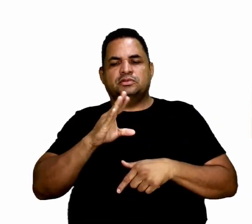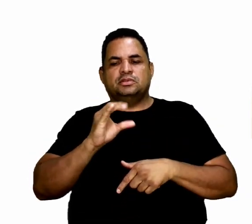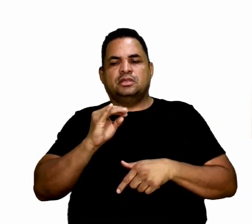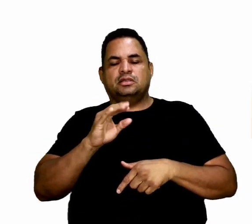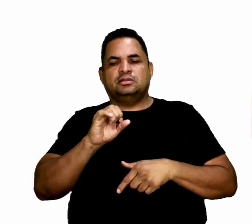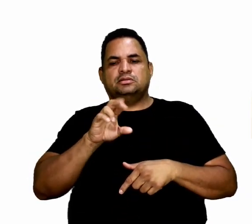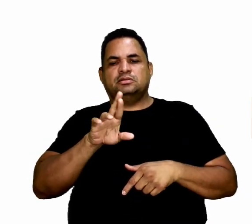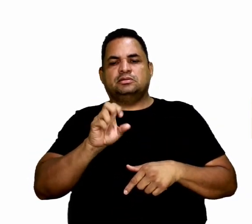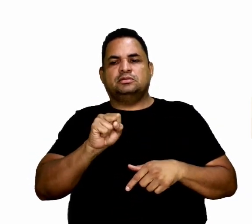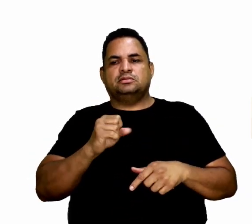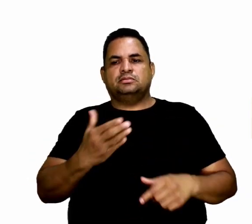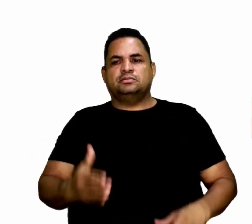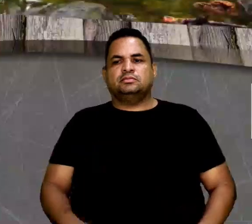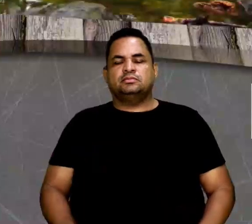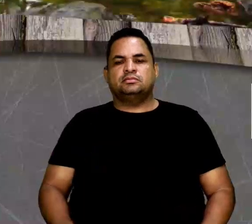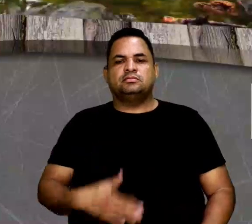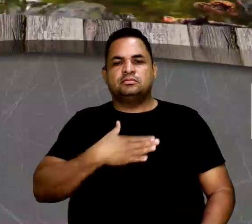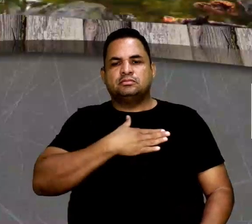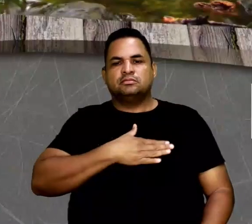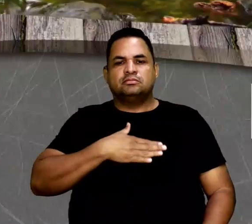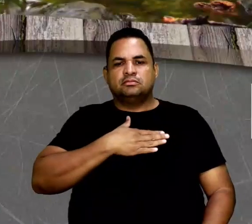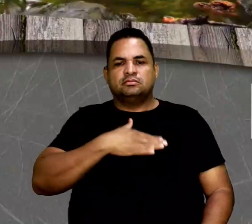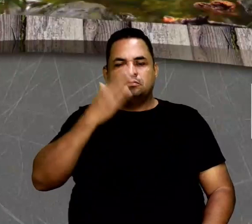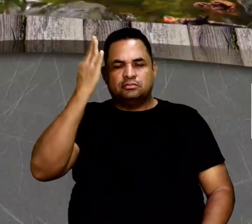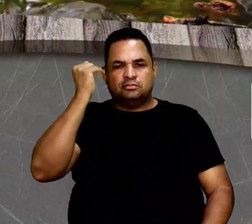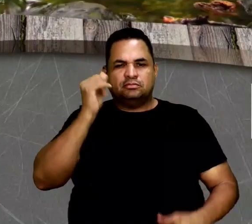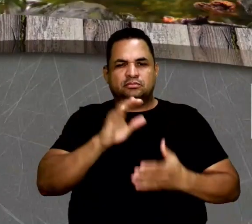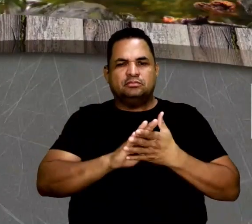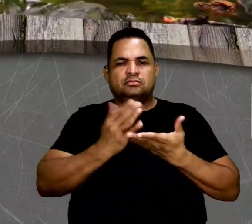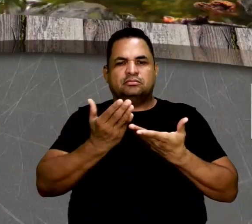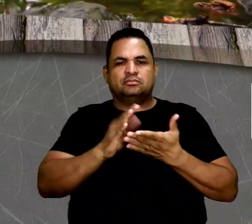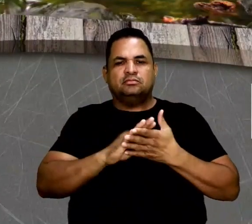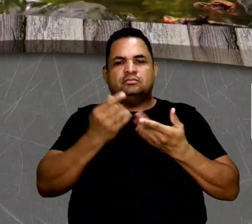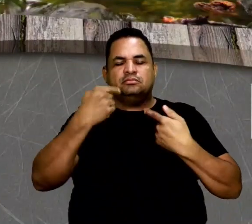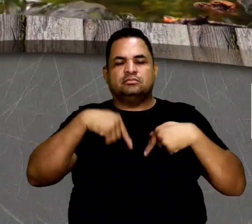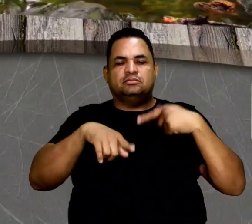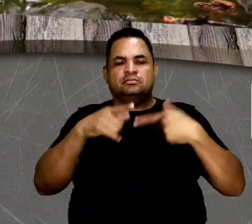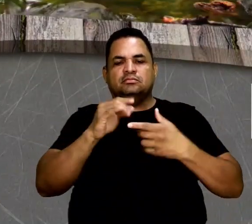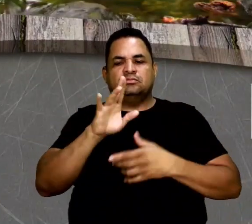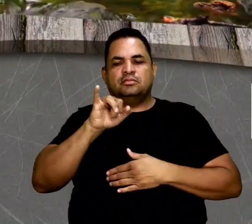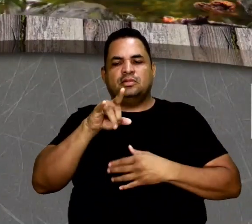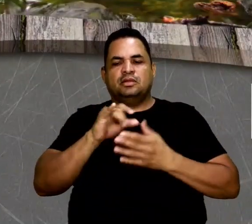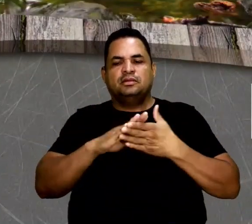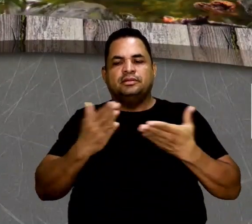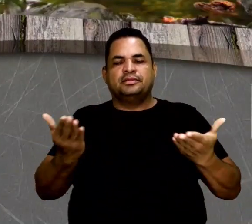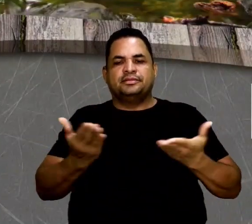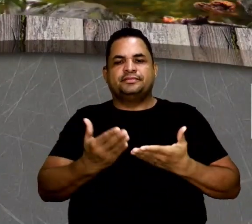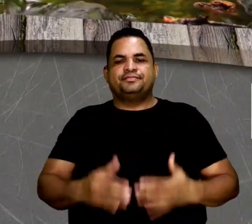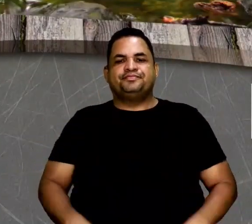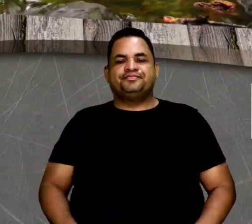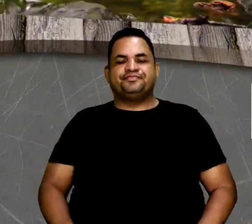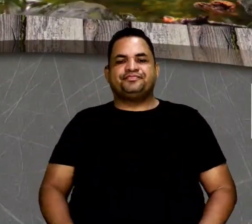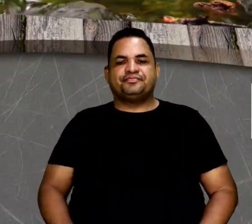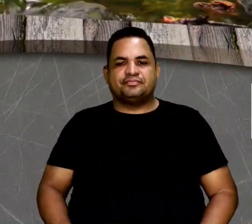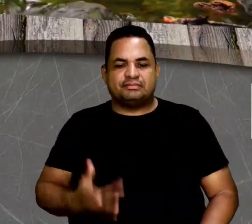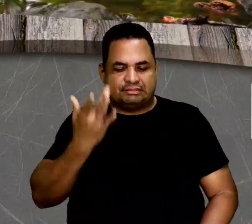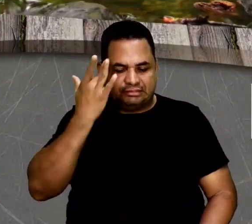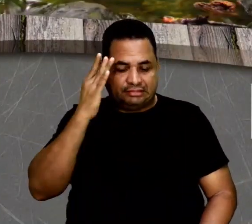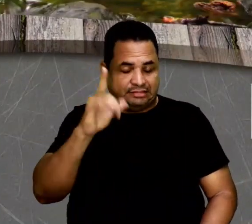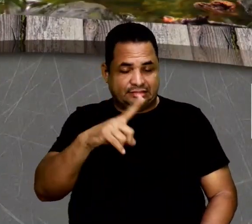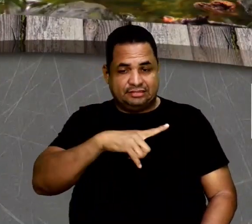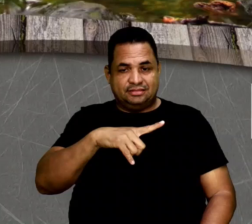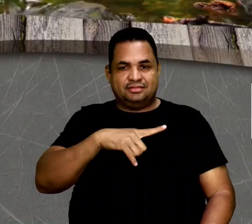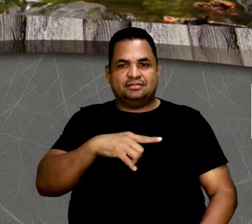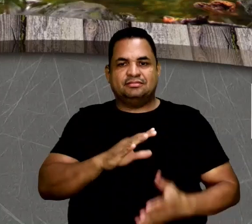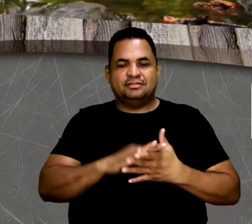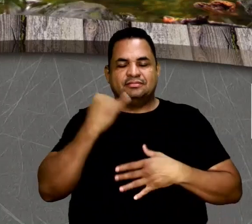bem? Aí, pessoal. Gostou de saber aí do nosso sistema linfático do sangue? E a gente corre aqui para atender. Esse tal de linfático, a gente acho que nem sabia que existia, né? Mas ele é